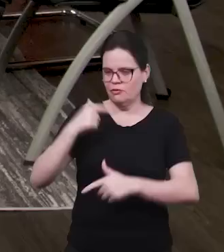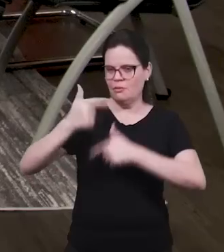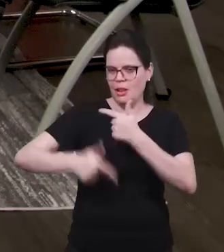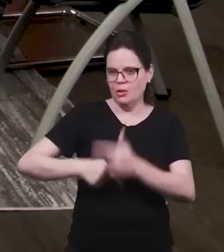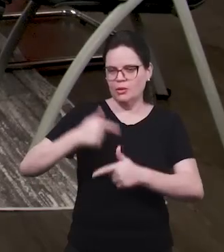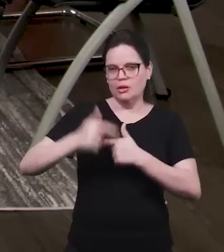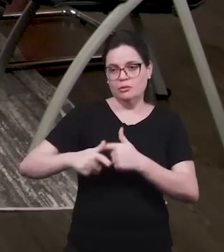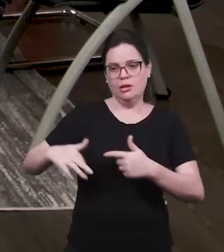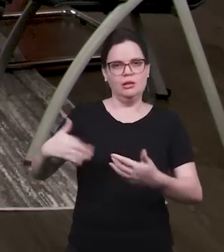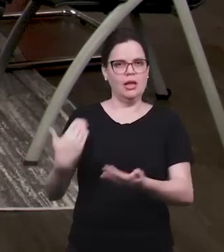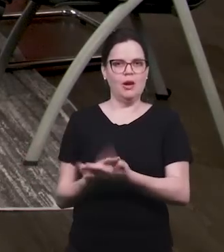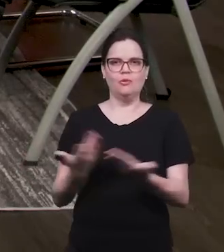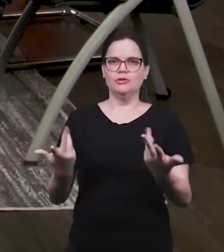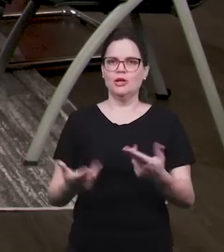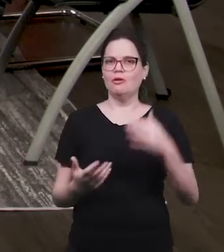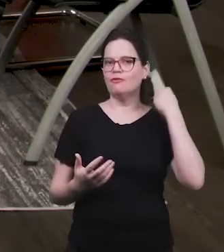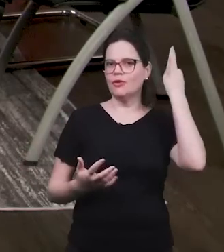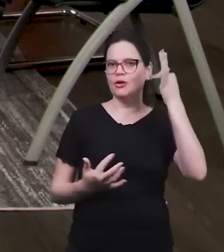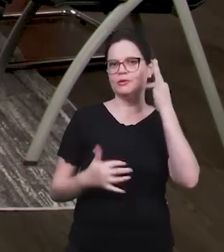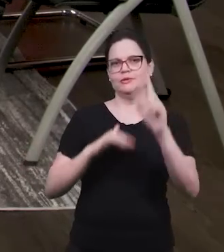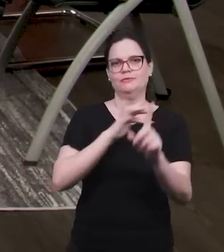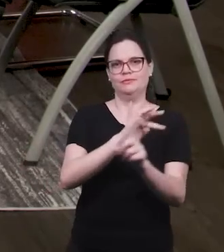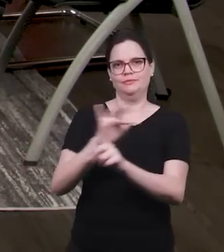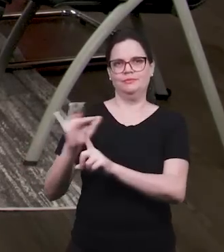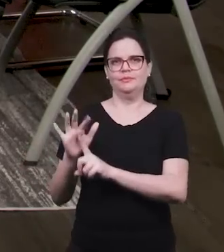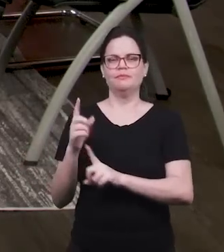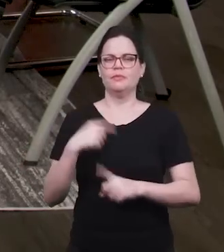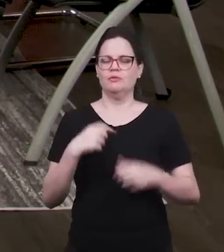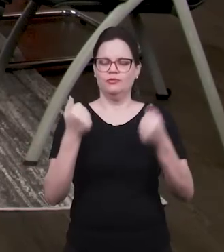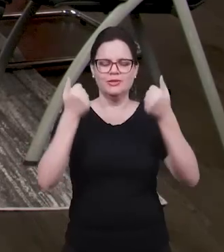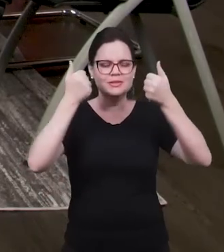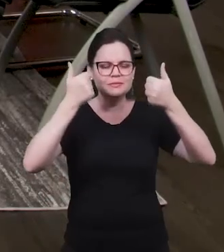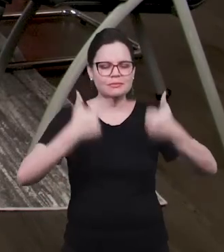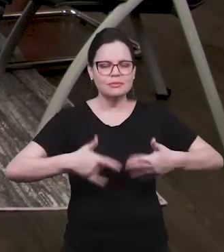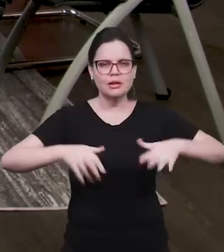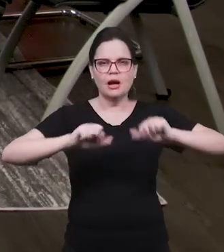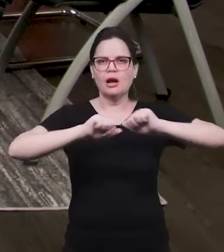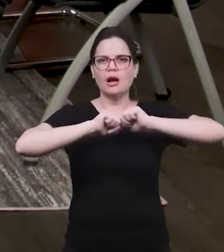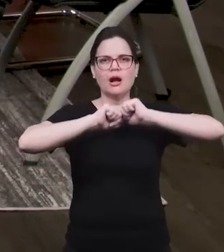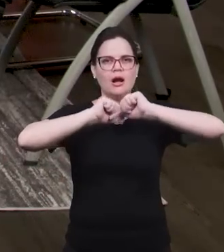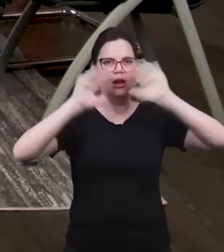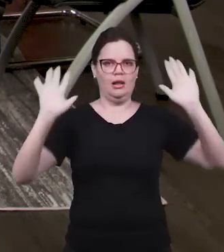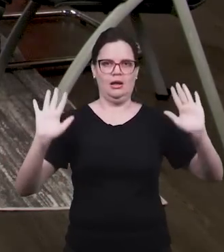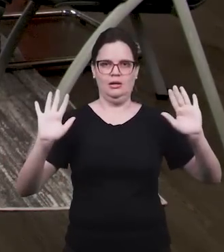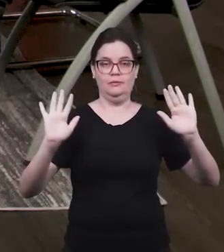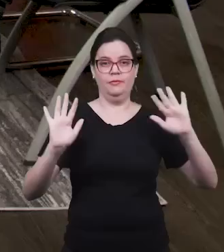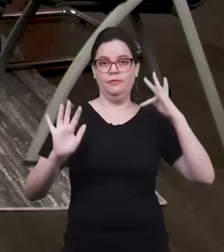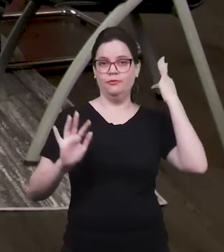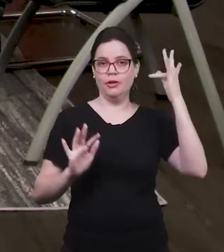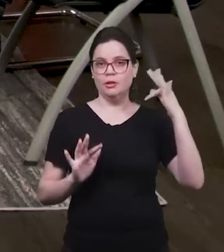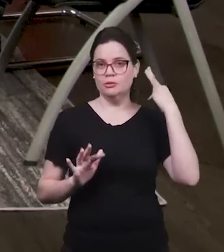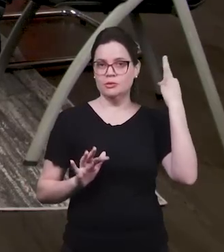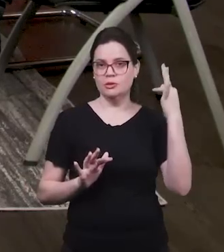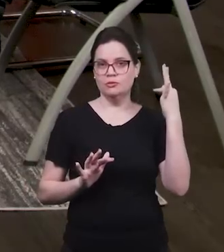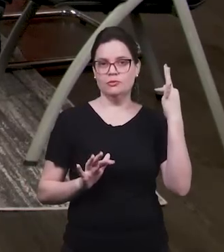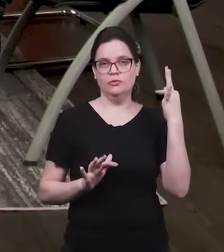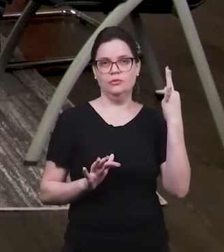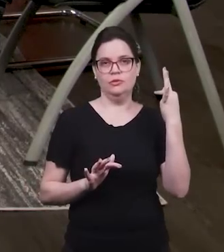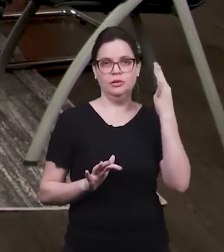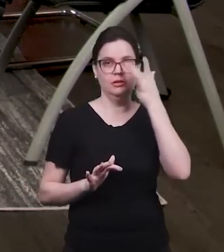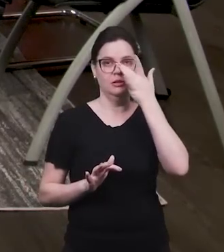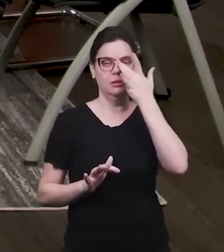e a mesma filosofia. Não é, eu deixo bem claro, nós queremos deixar bem claro aqui, que